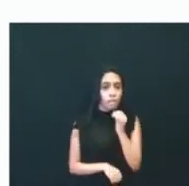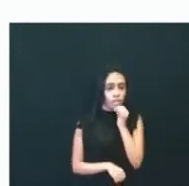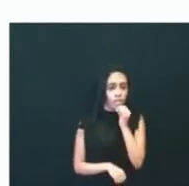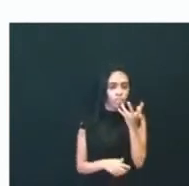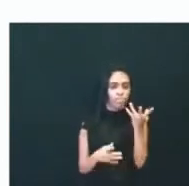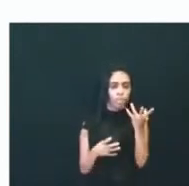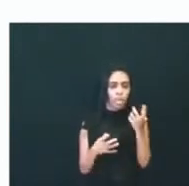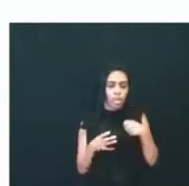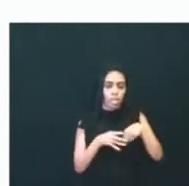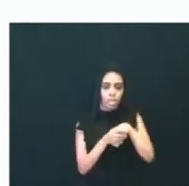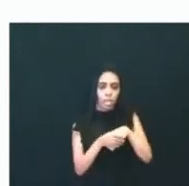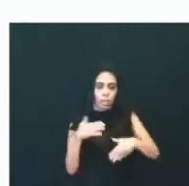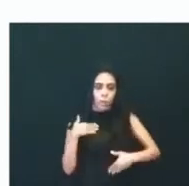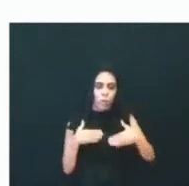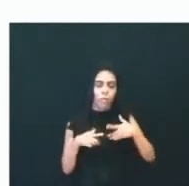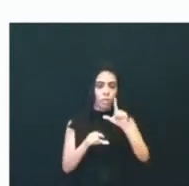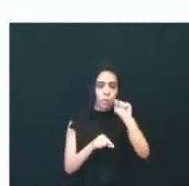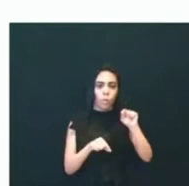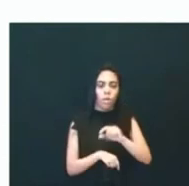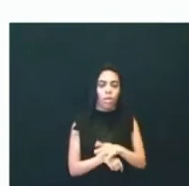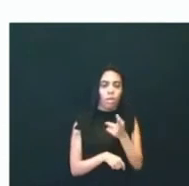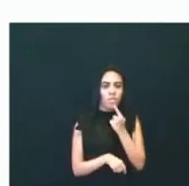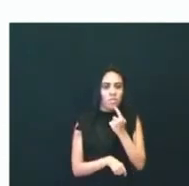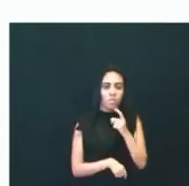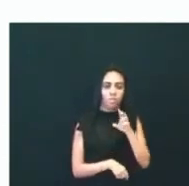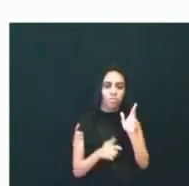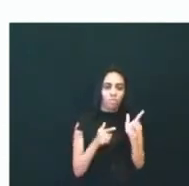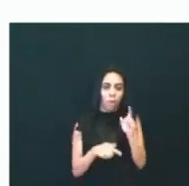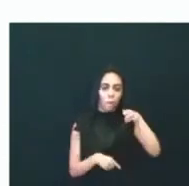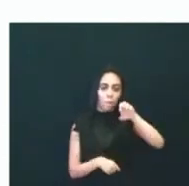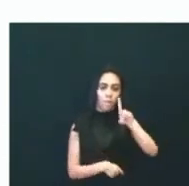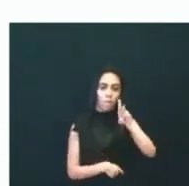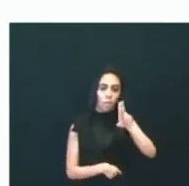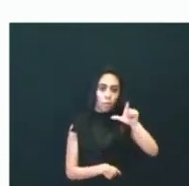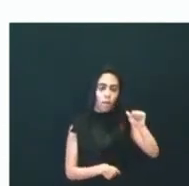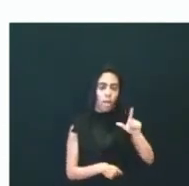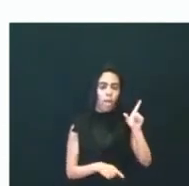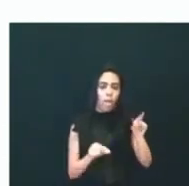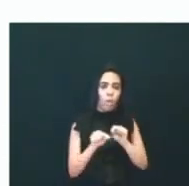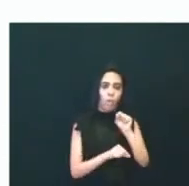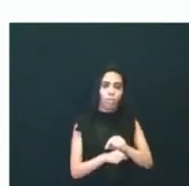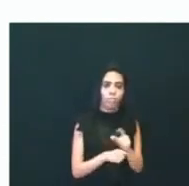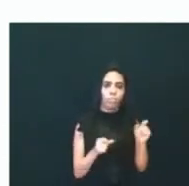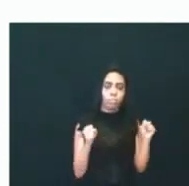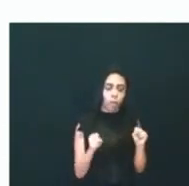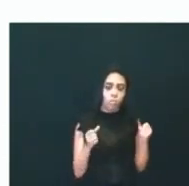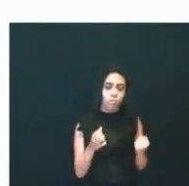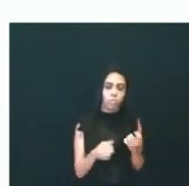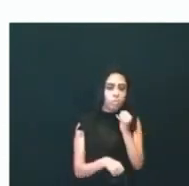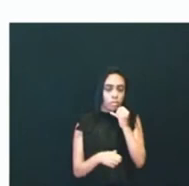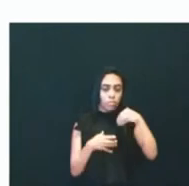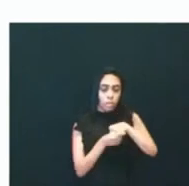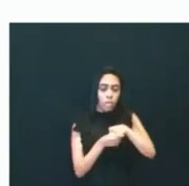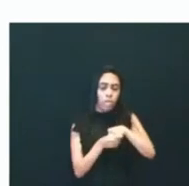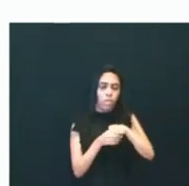conteúdo celular que é chamado de medula vermelha, e nessa medula vermelha você tem a produção, né, a localização das